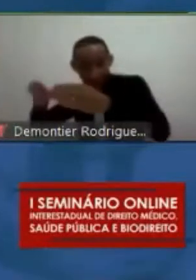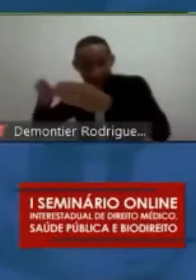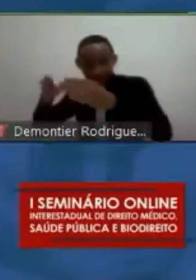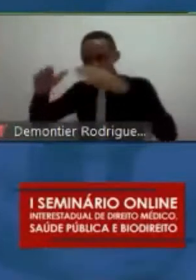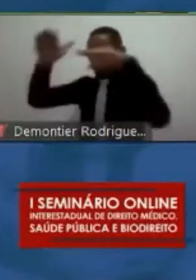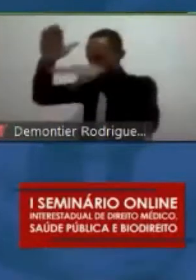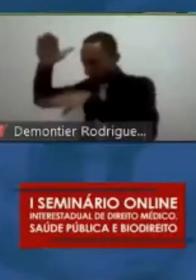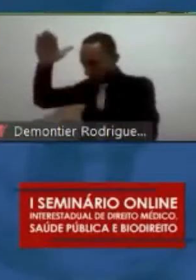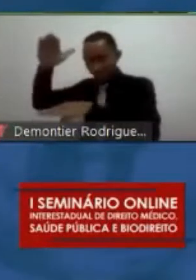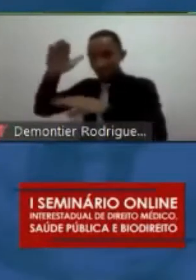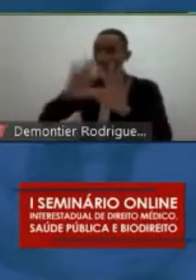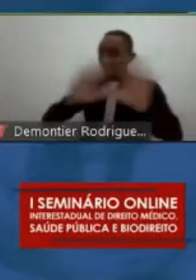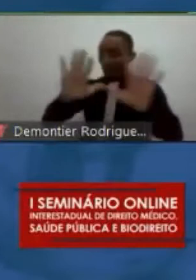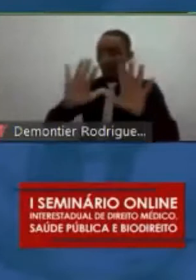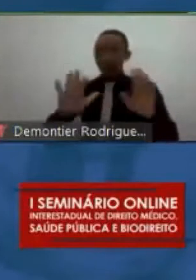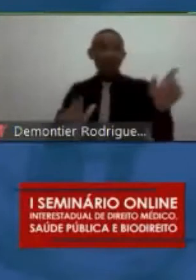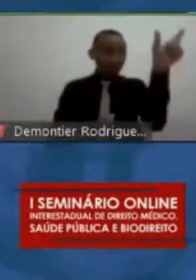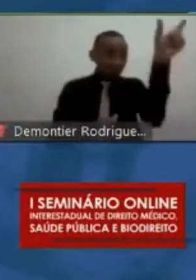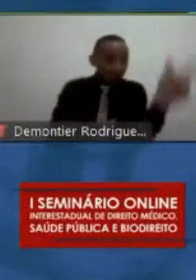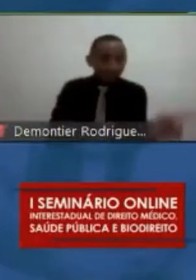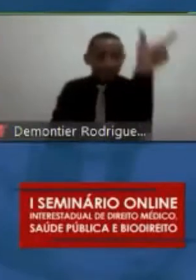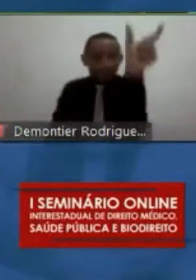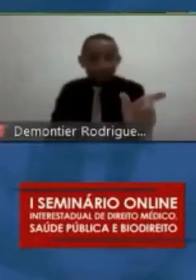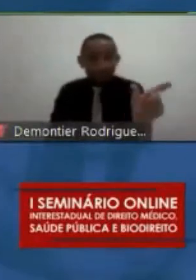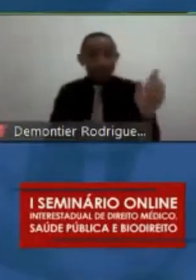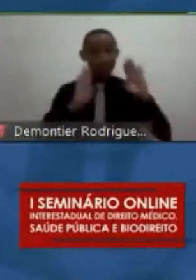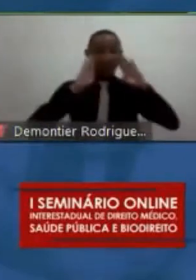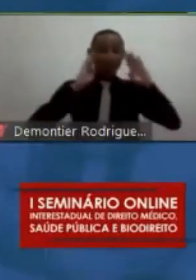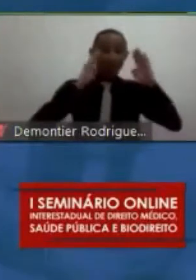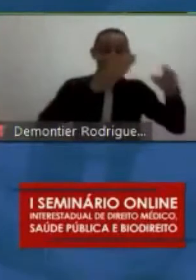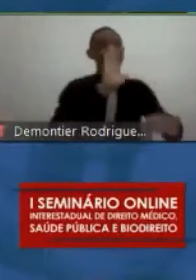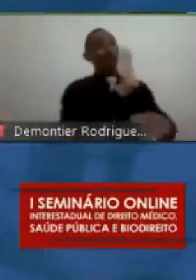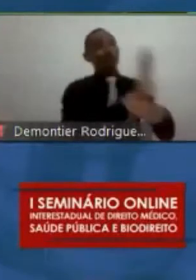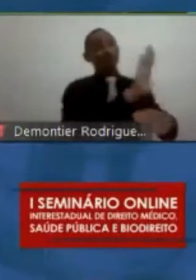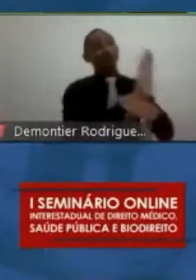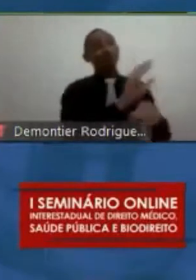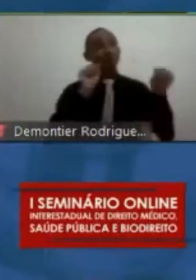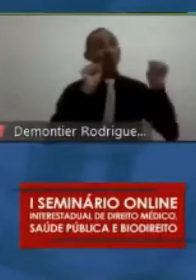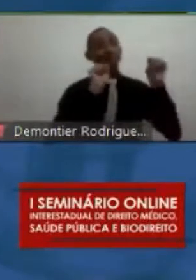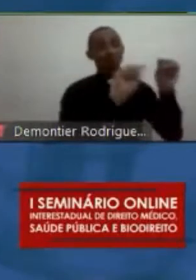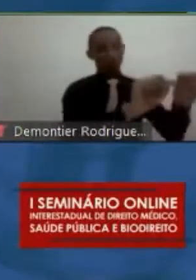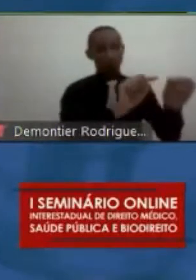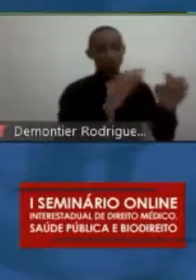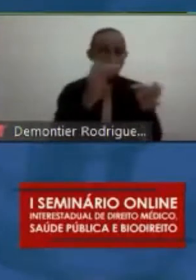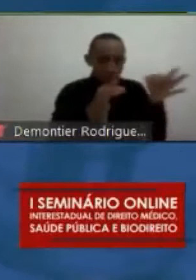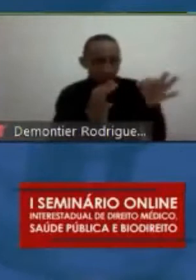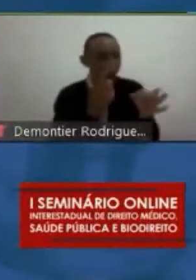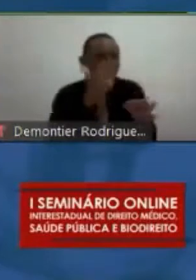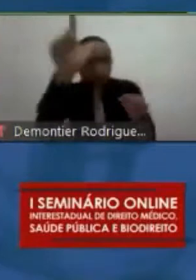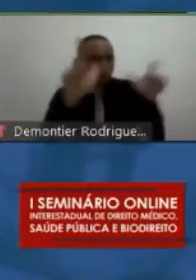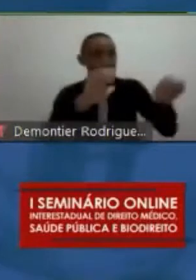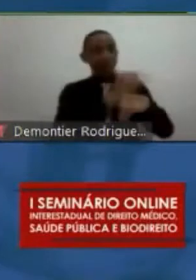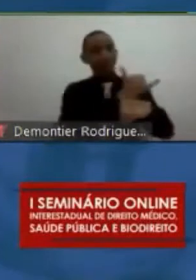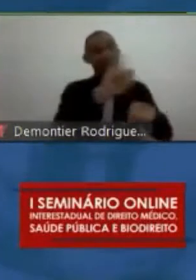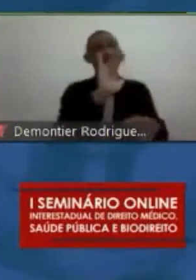sangue. Isso é gestão de gente, de pacientes. E isso visa melhorar os resultados em relação ao tratamento desses